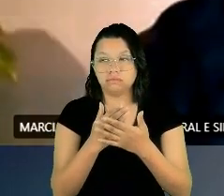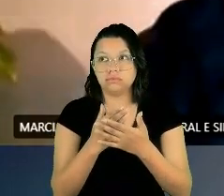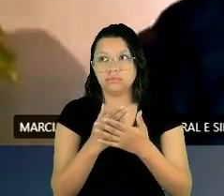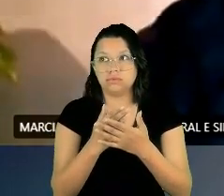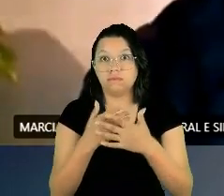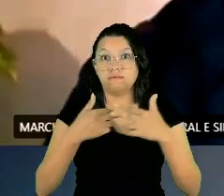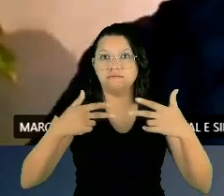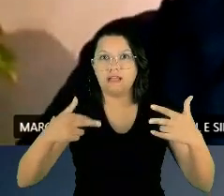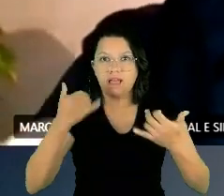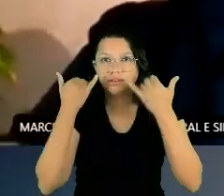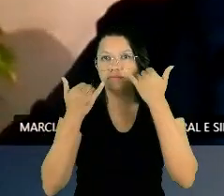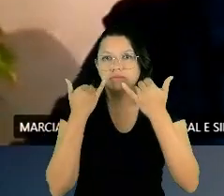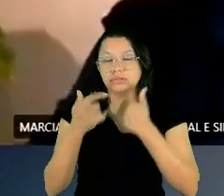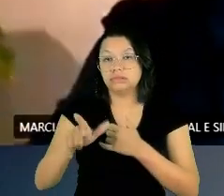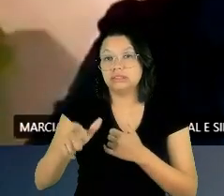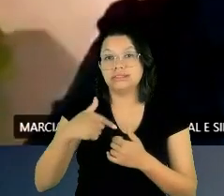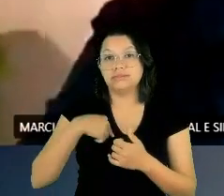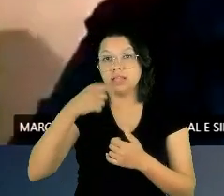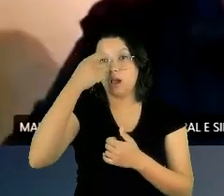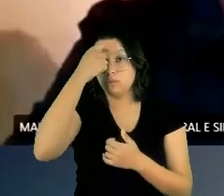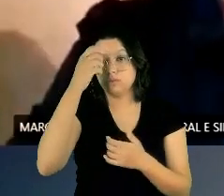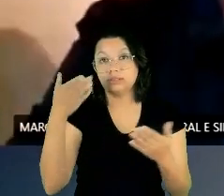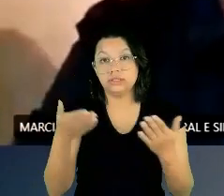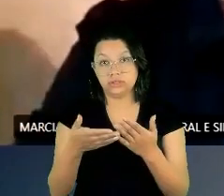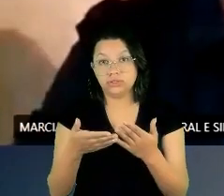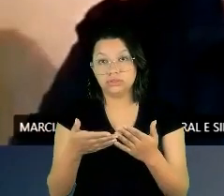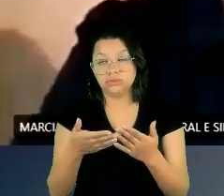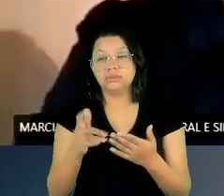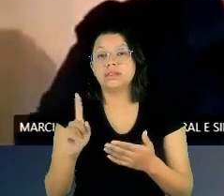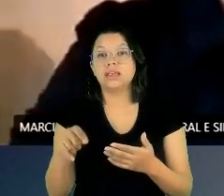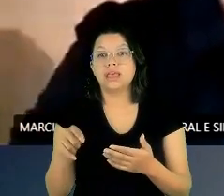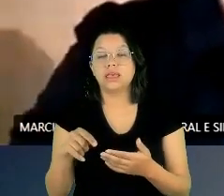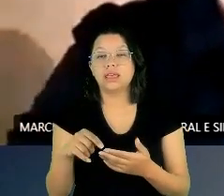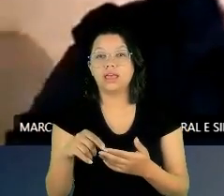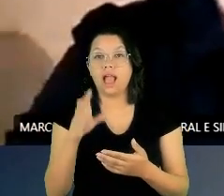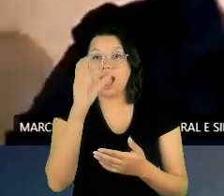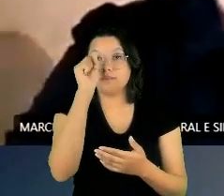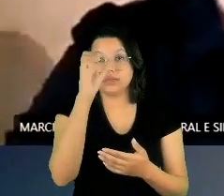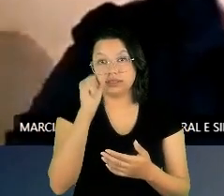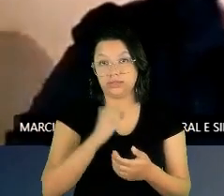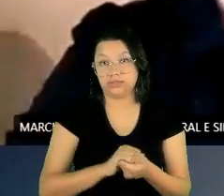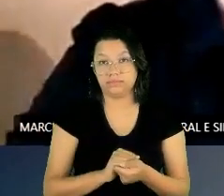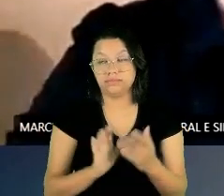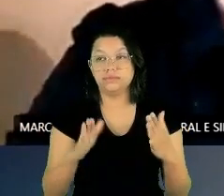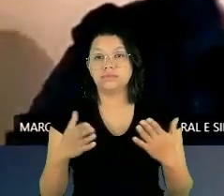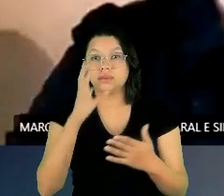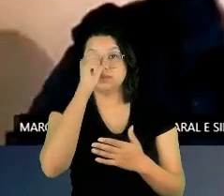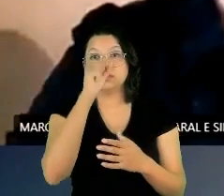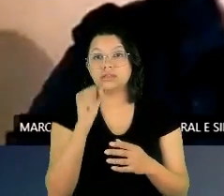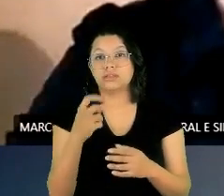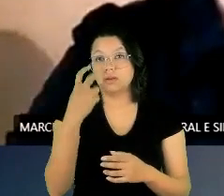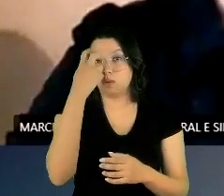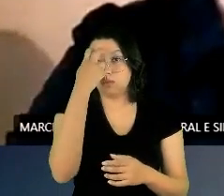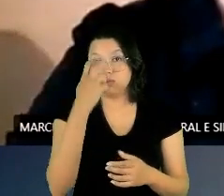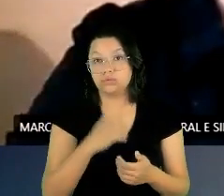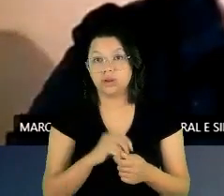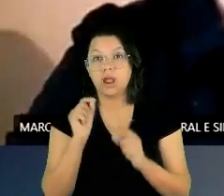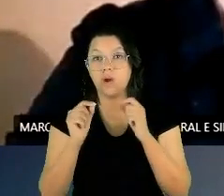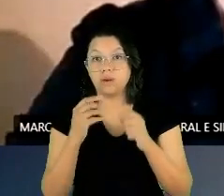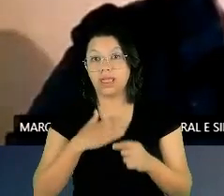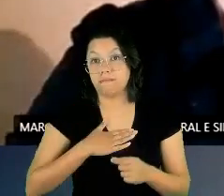várias informações sobre outra pessoa sem eu ter consciência disso, é a aprendizagem. Então,